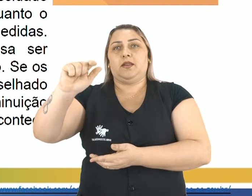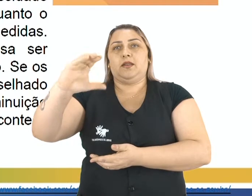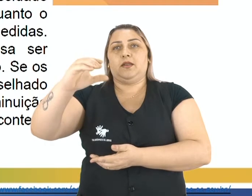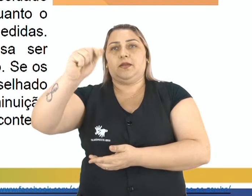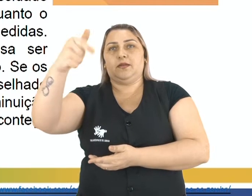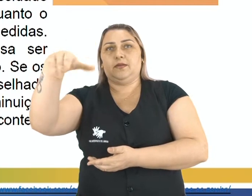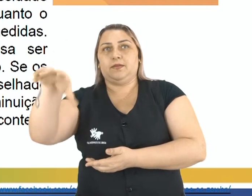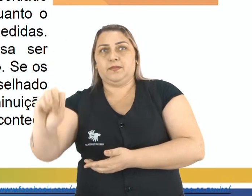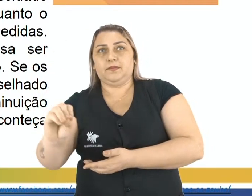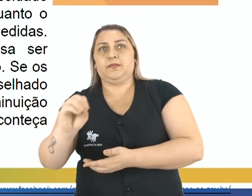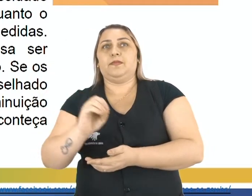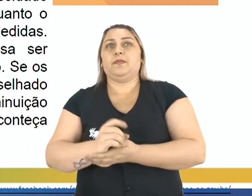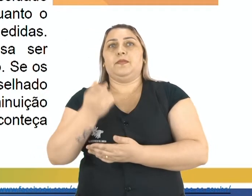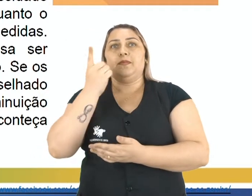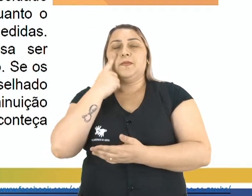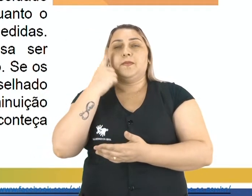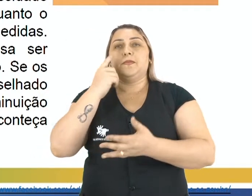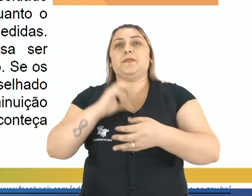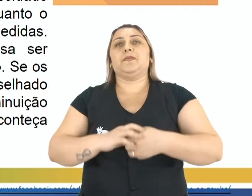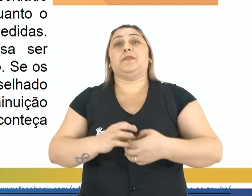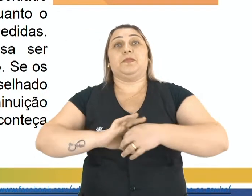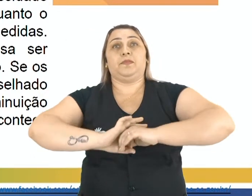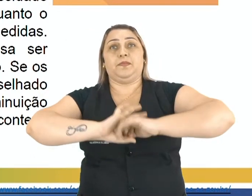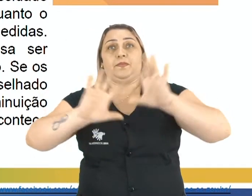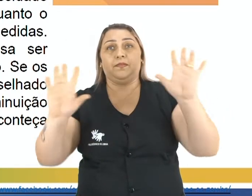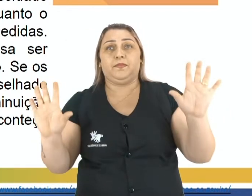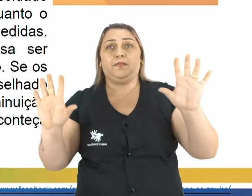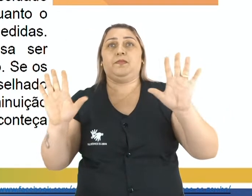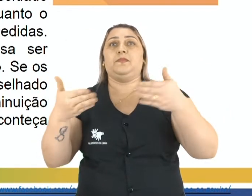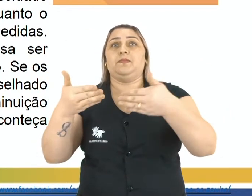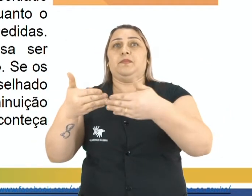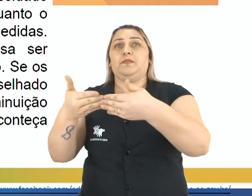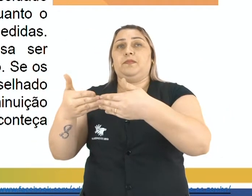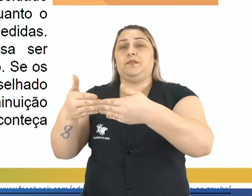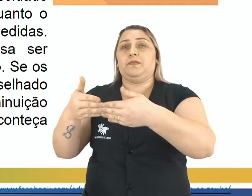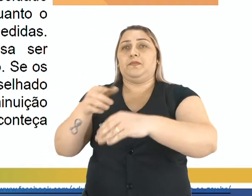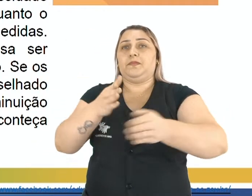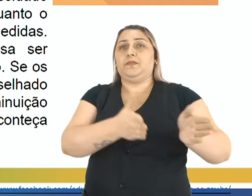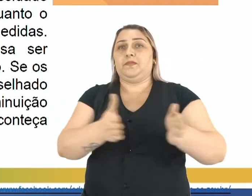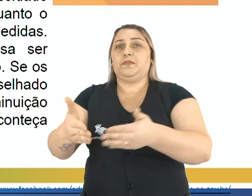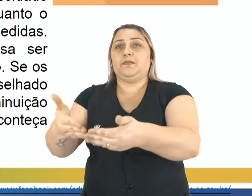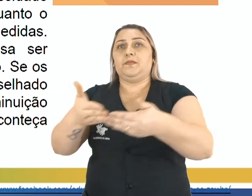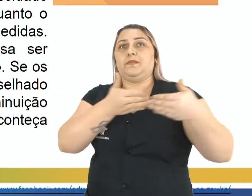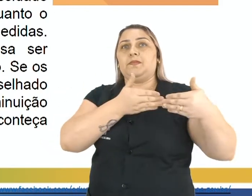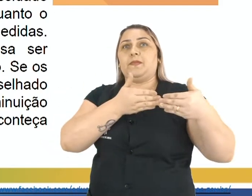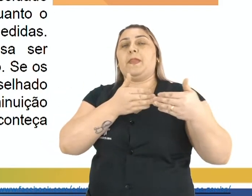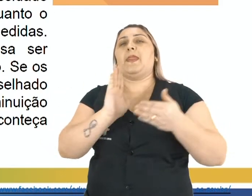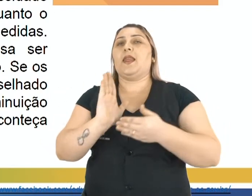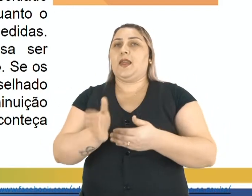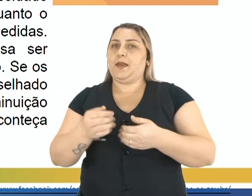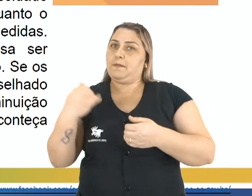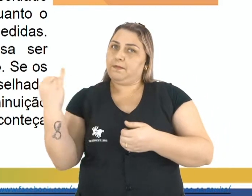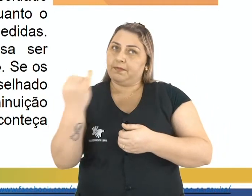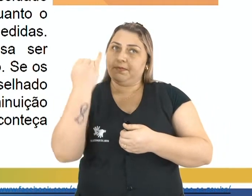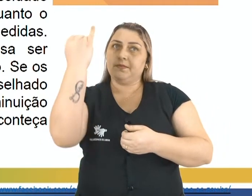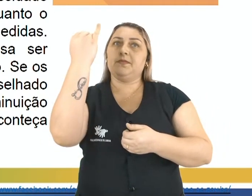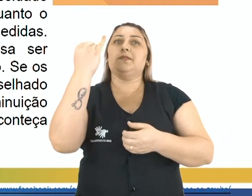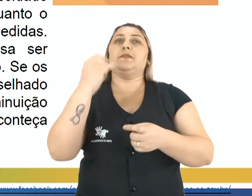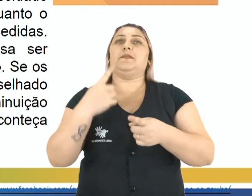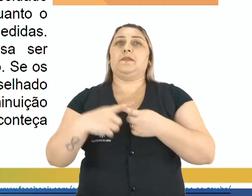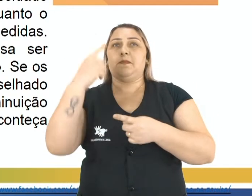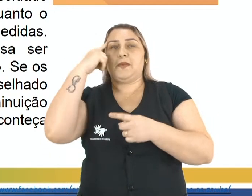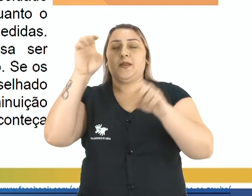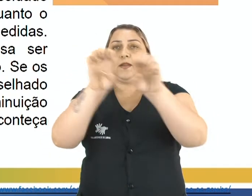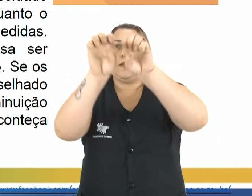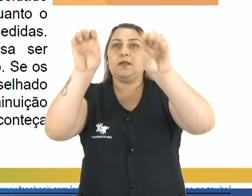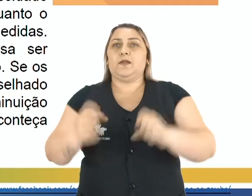a negociação. Vamos observar. A liberação do período de quarentena é uma necessidade quando se pensa